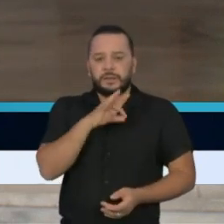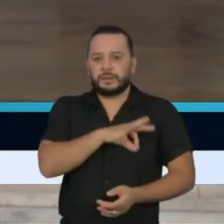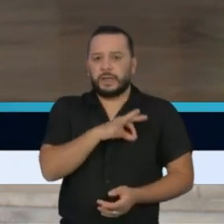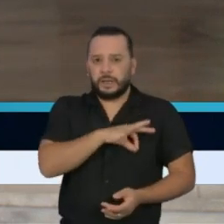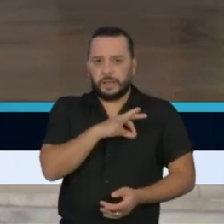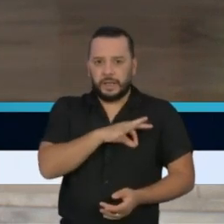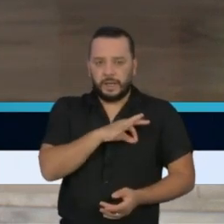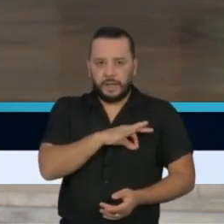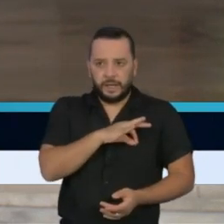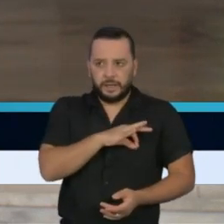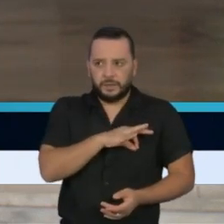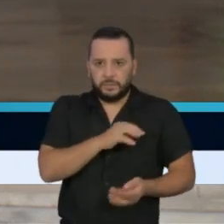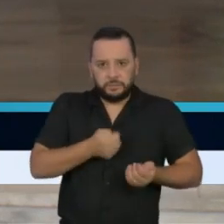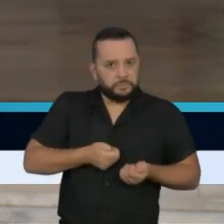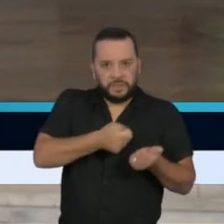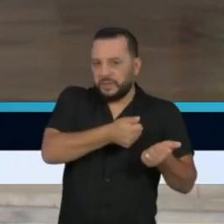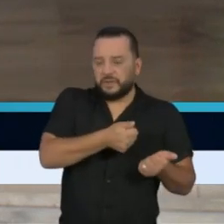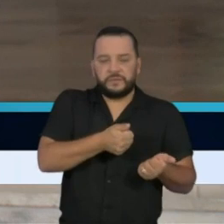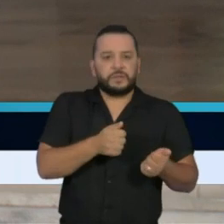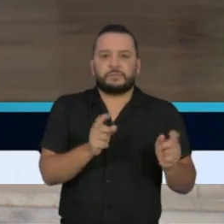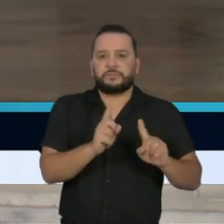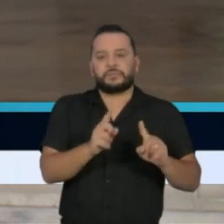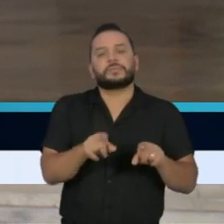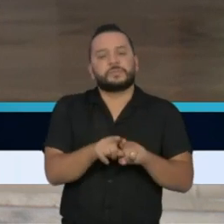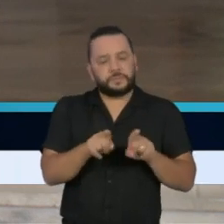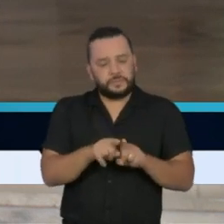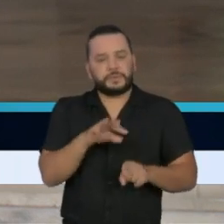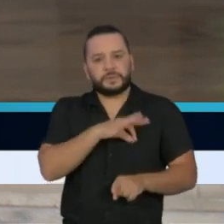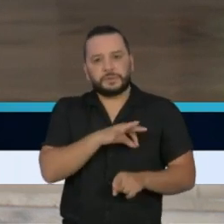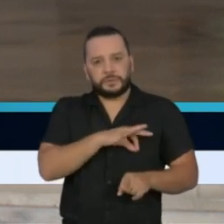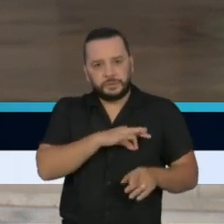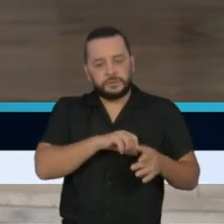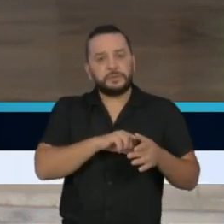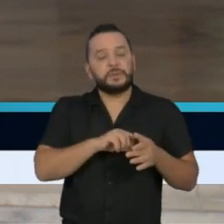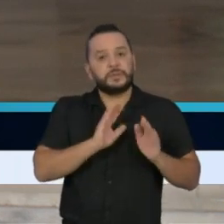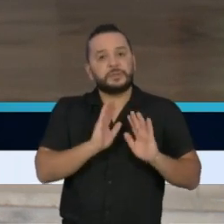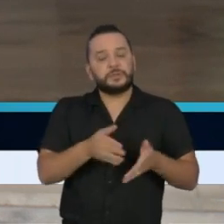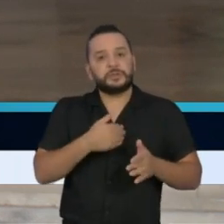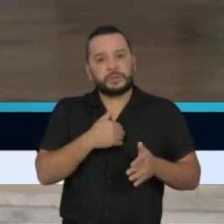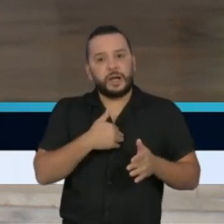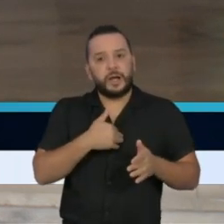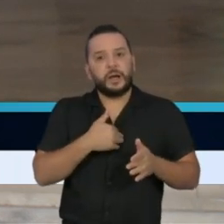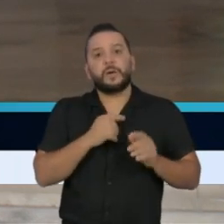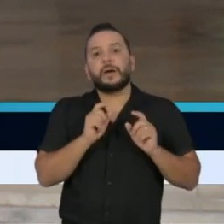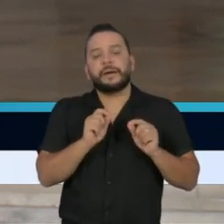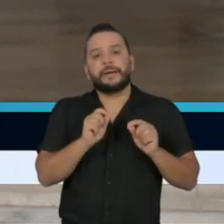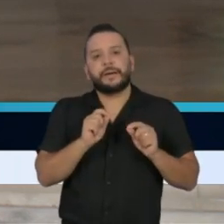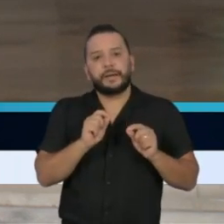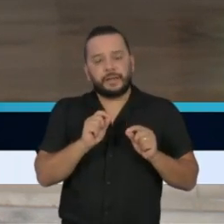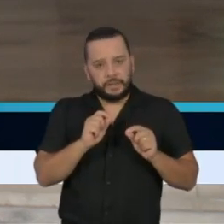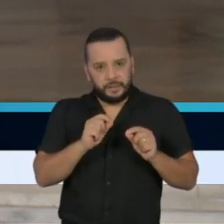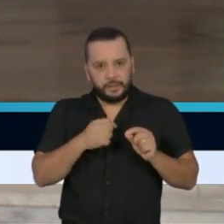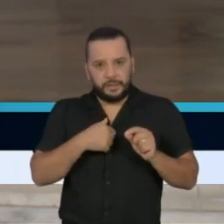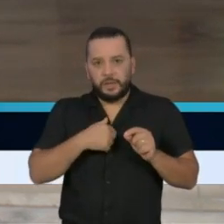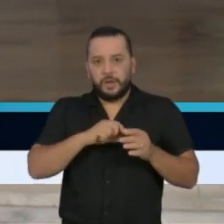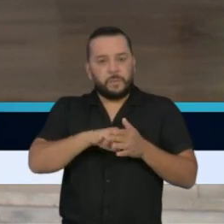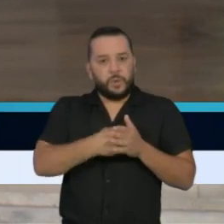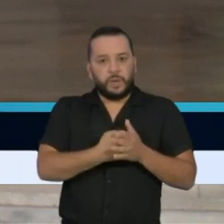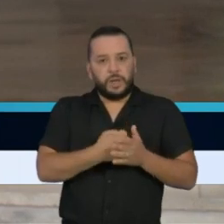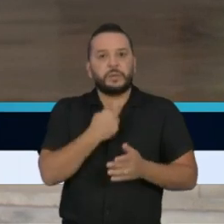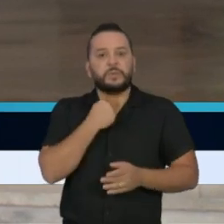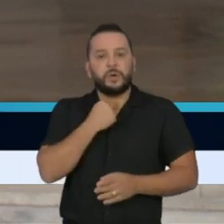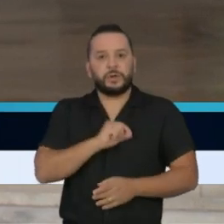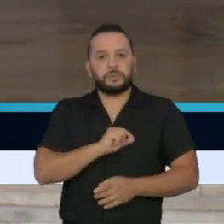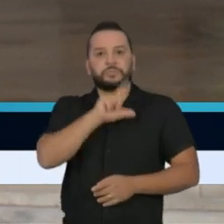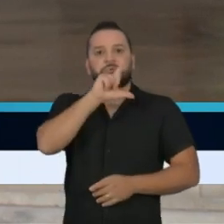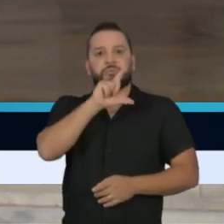bonificação e, basicamente, o congelamento dos salários, né? Qualquer medida de redução salarial do servidor público está